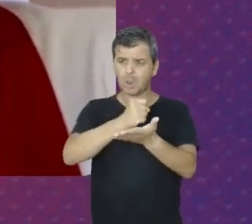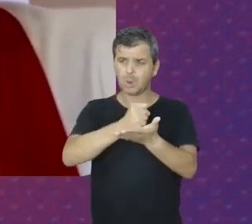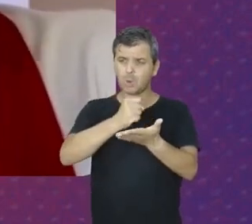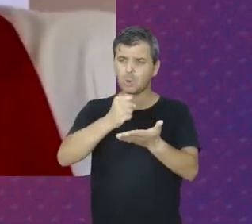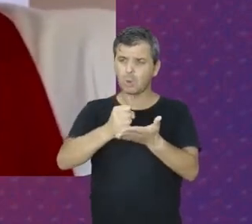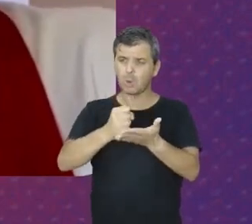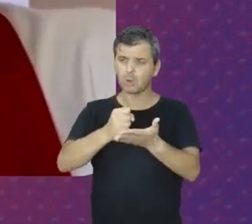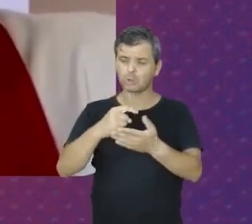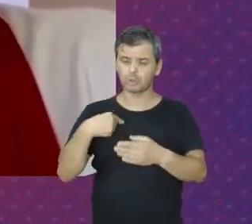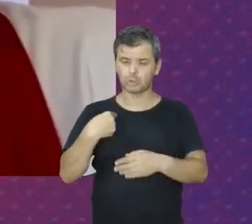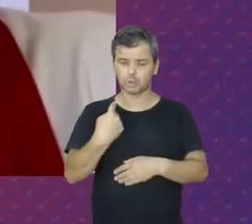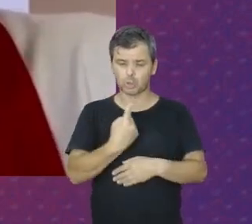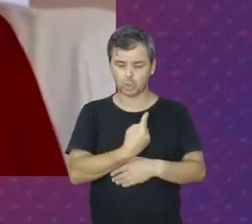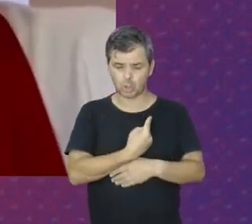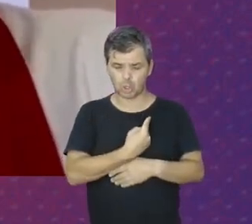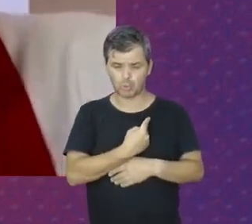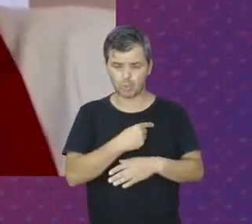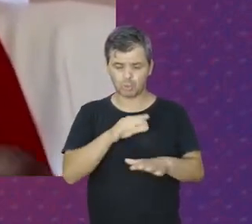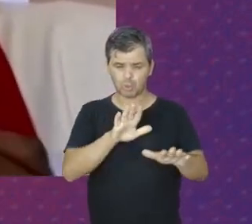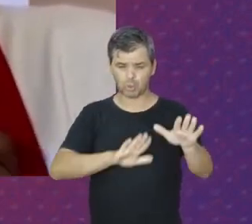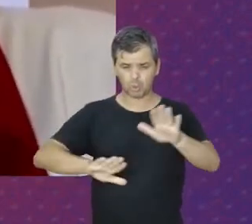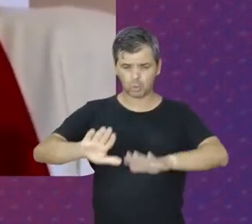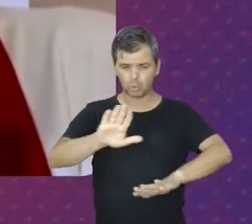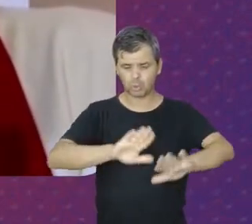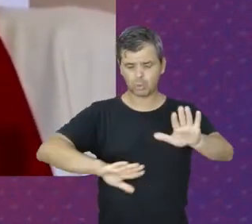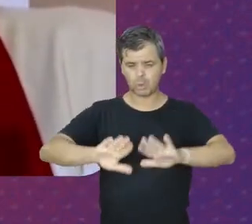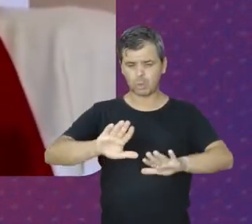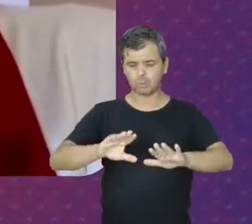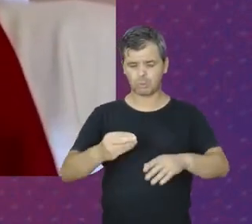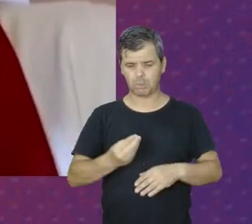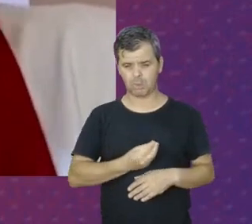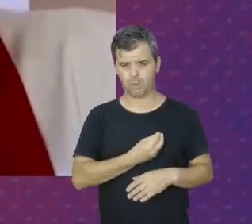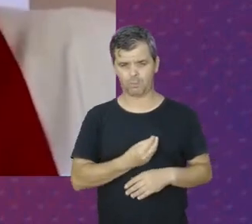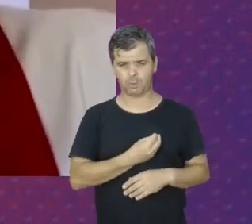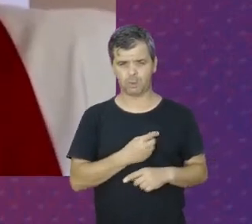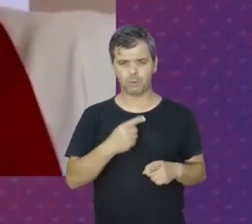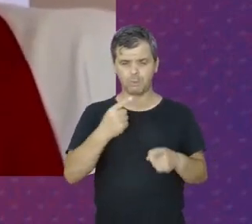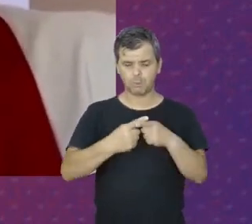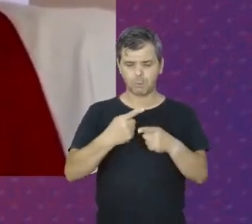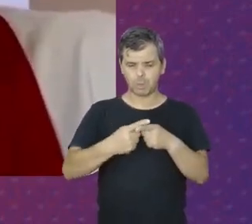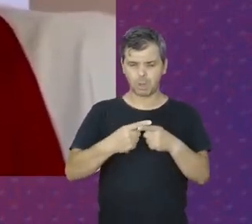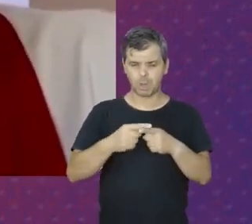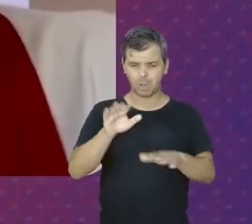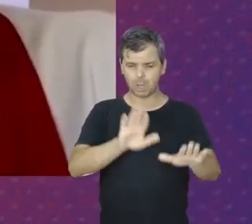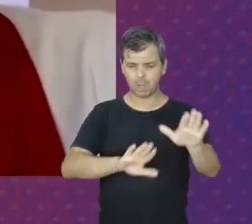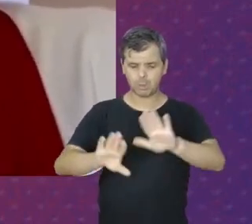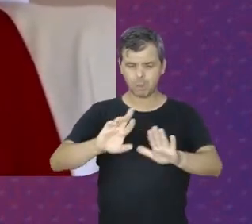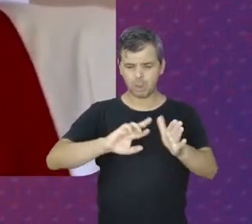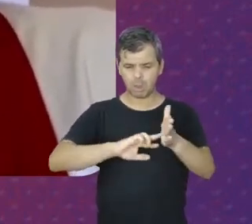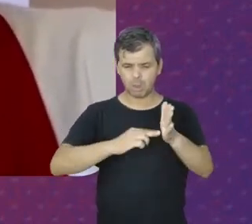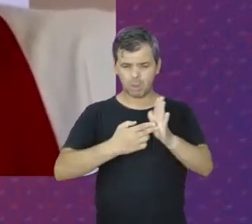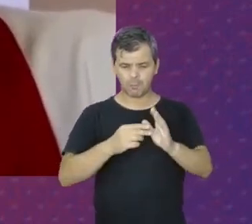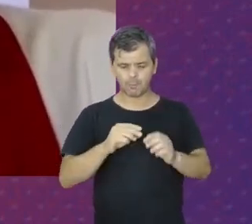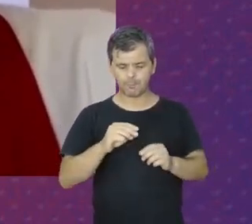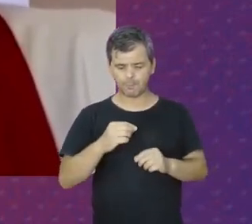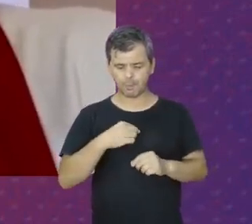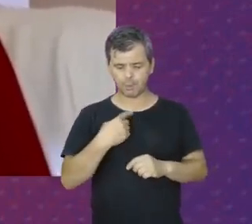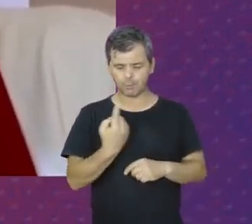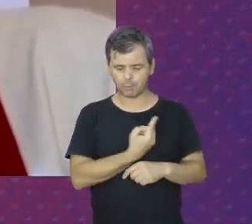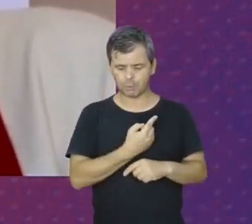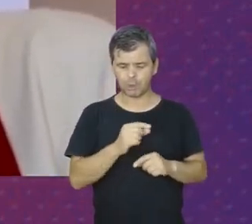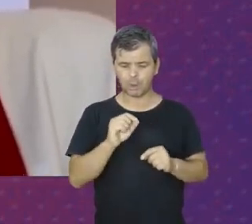dizendo: nós iremos cuidar das vidas. Porque cuidar das vidas significa nós vamos